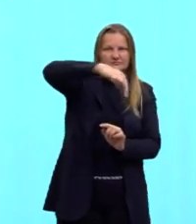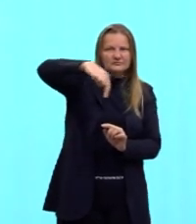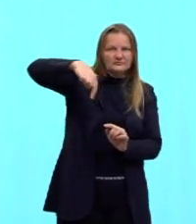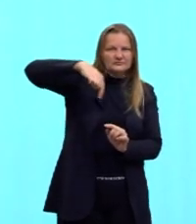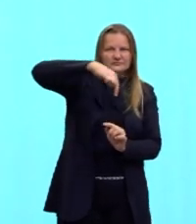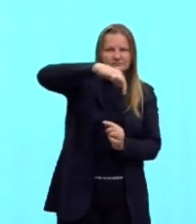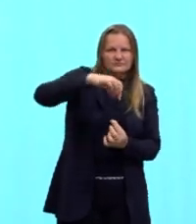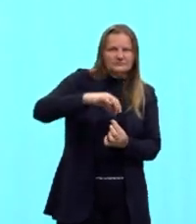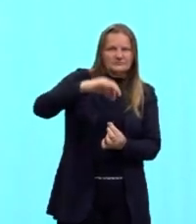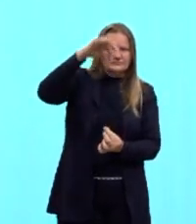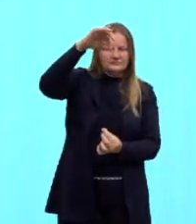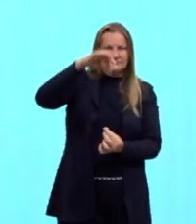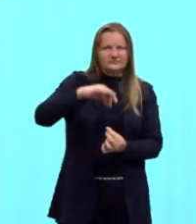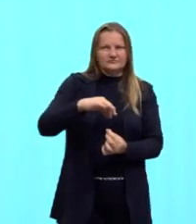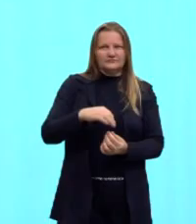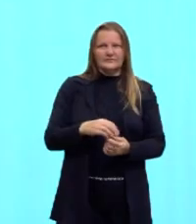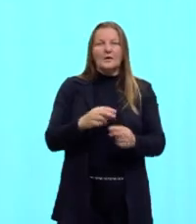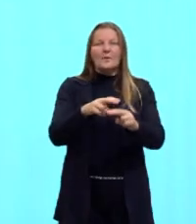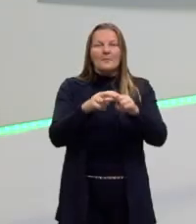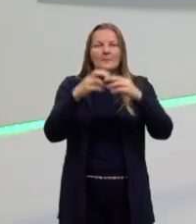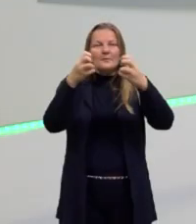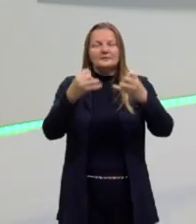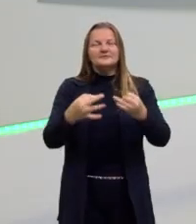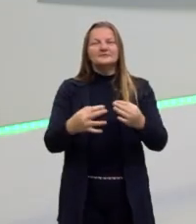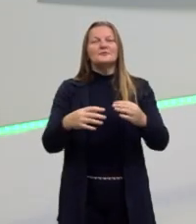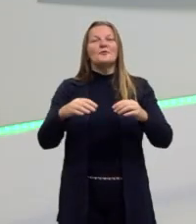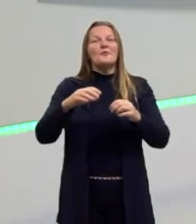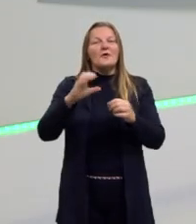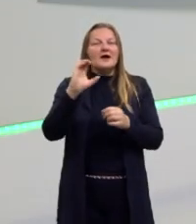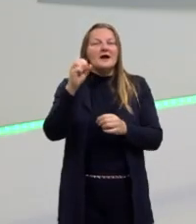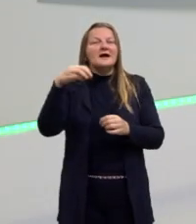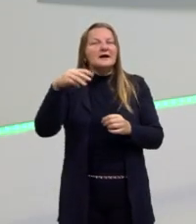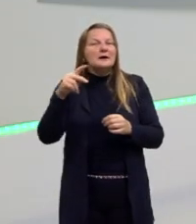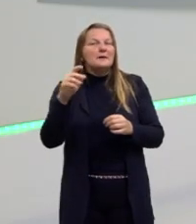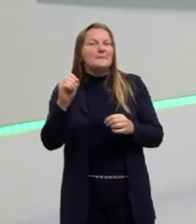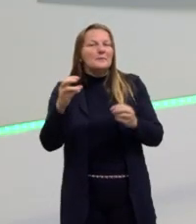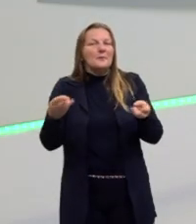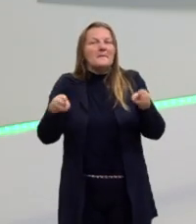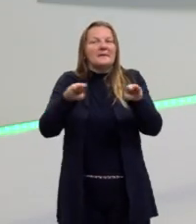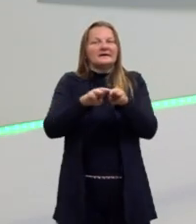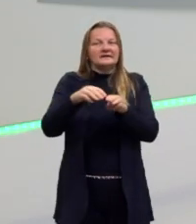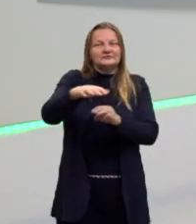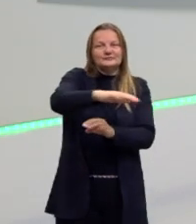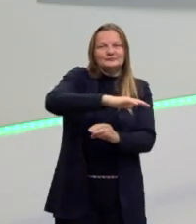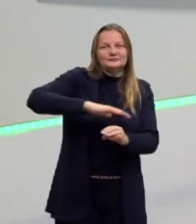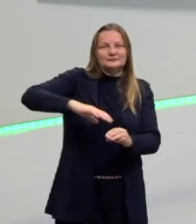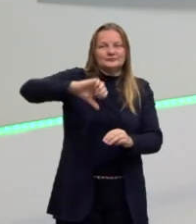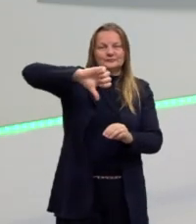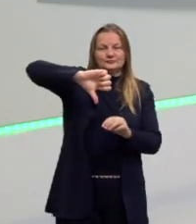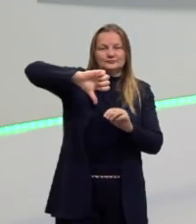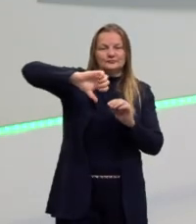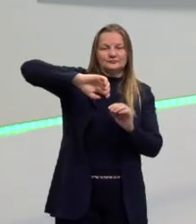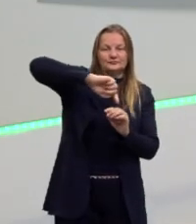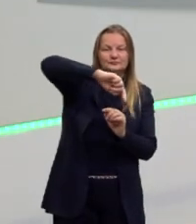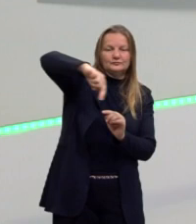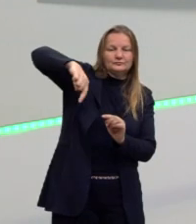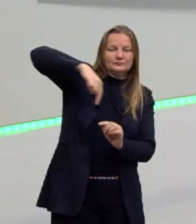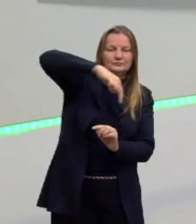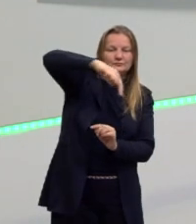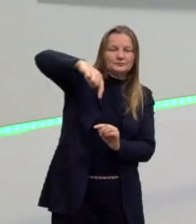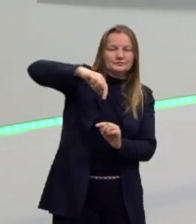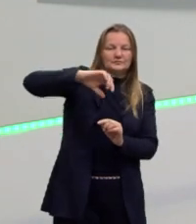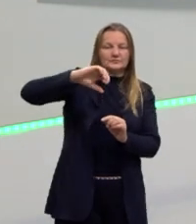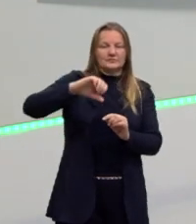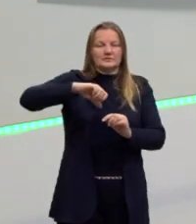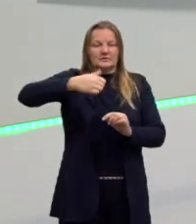voltinha, certo? Então, é dessa forma que a gente faz para associar, né? Muitas questões perguntam, ai, para que lado é o